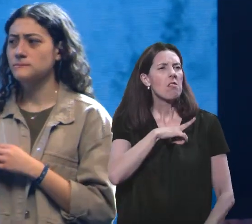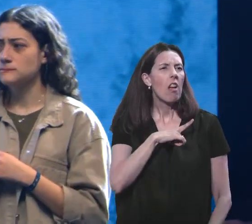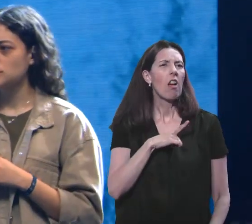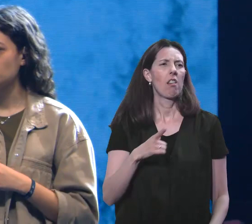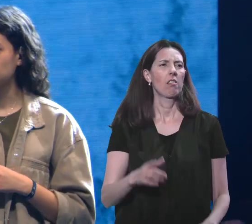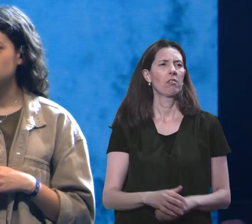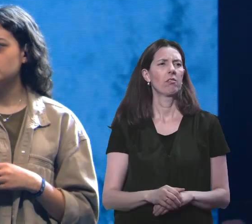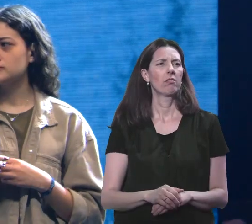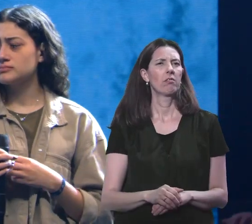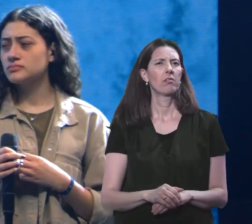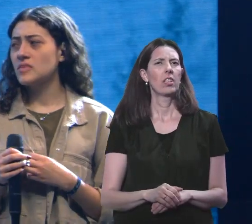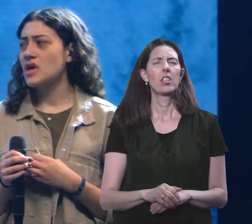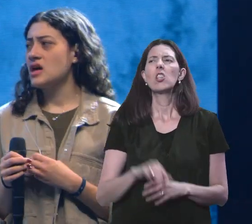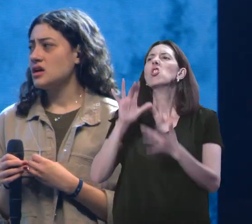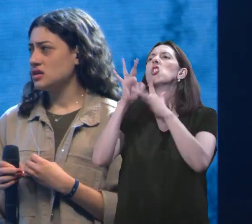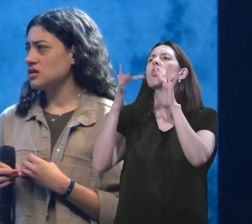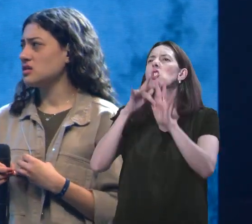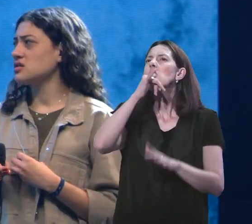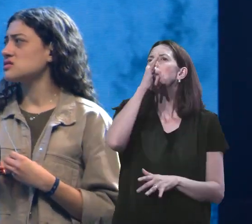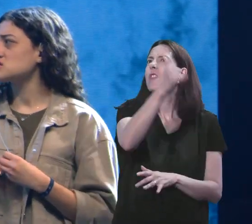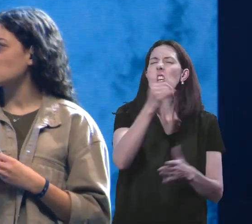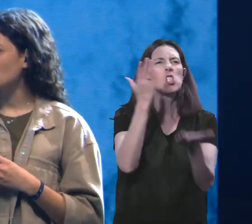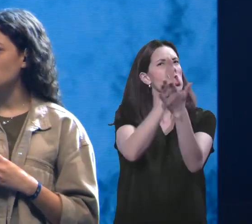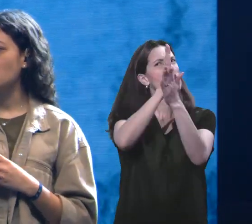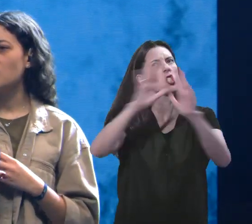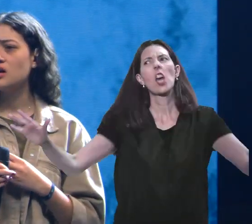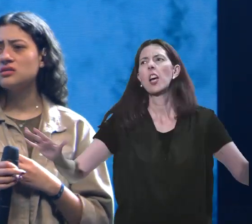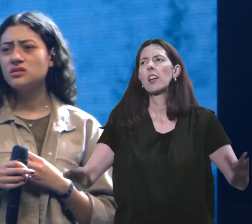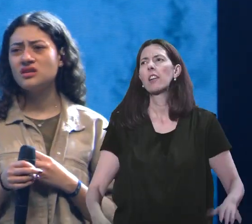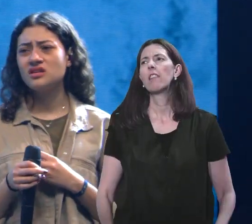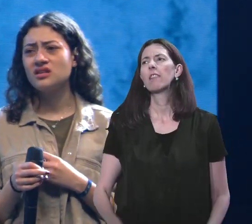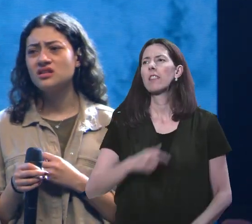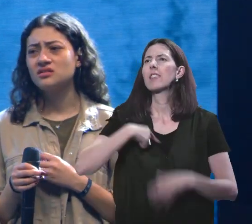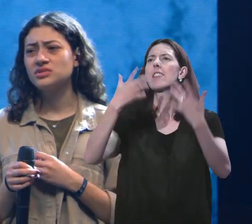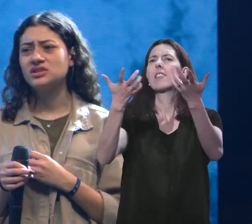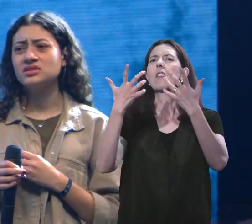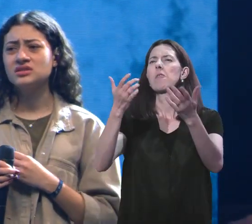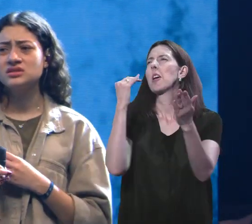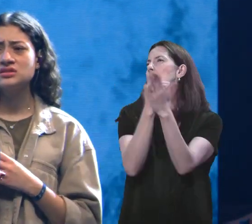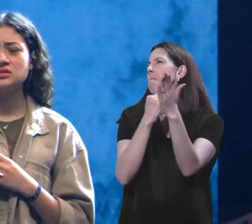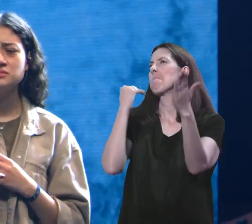hoje: chega, eu quero 500 metros mais.